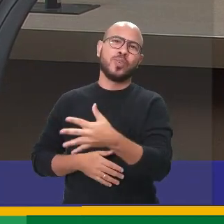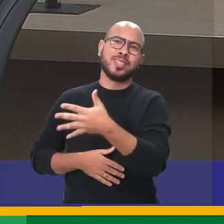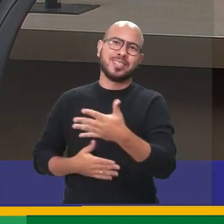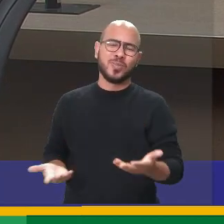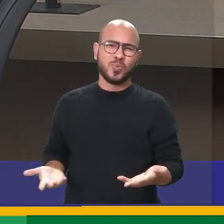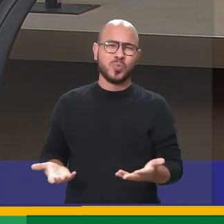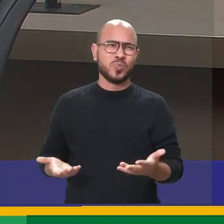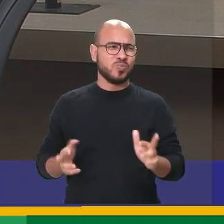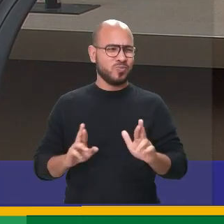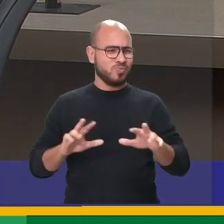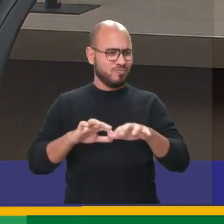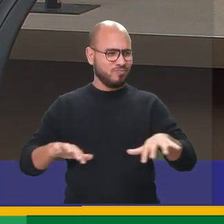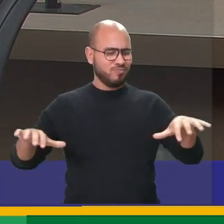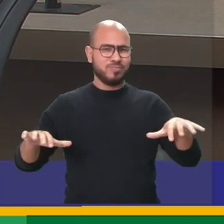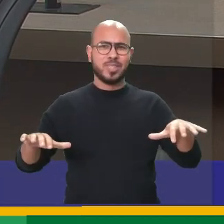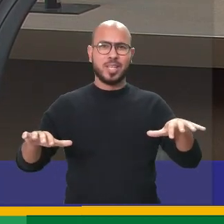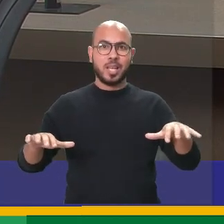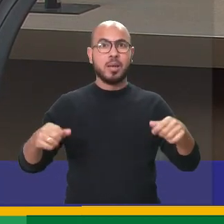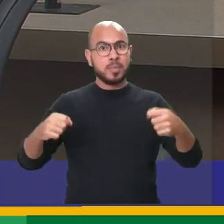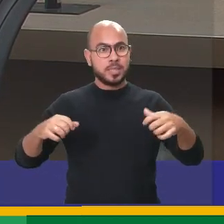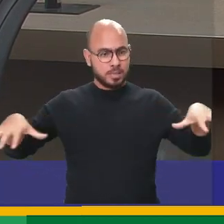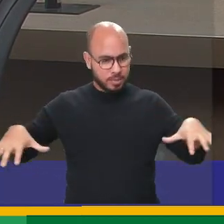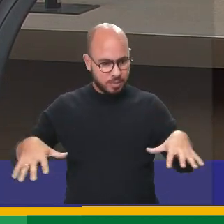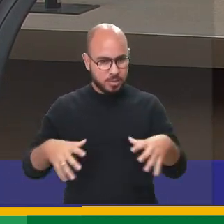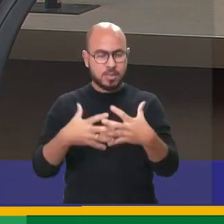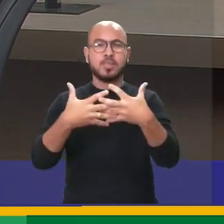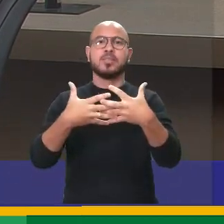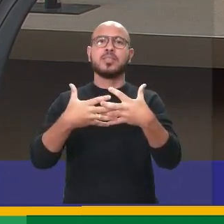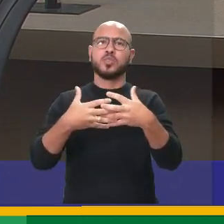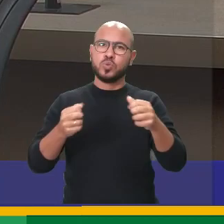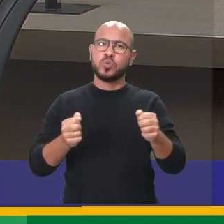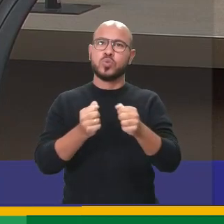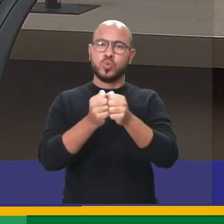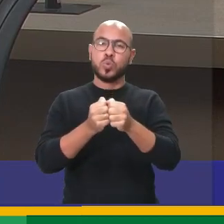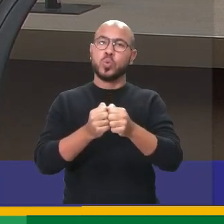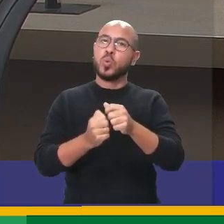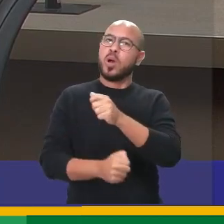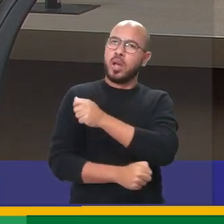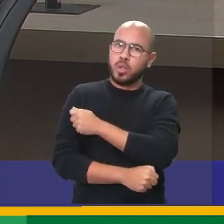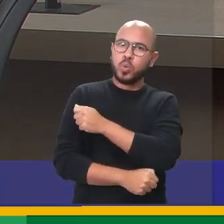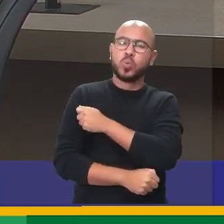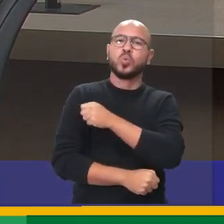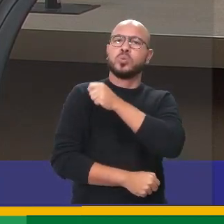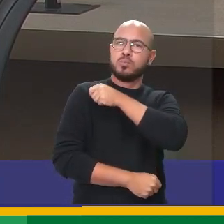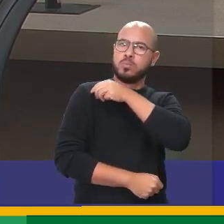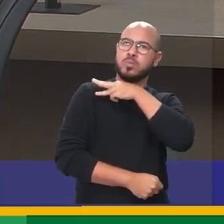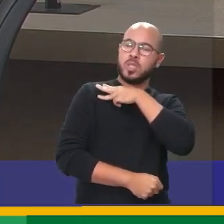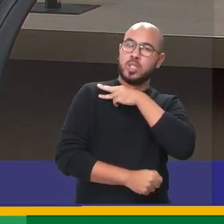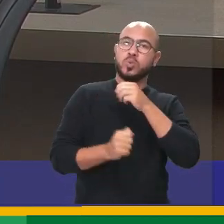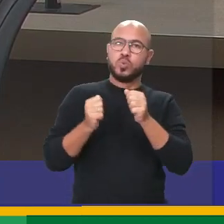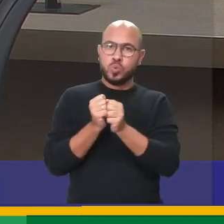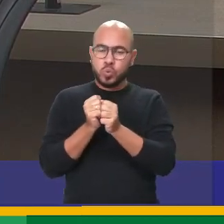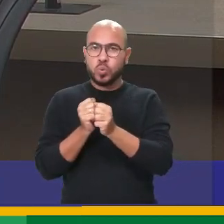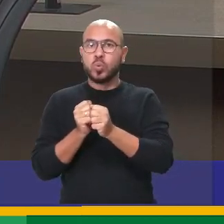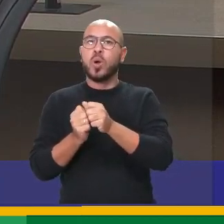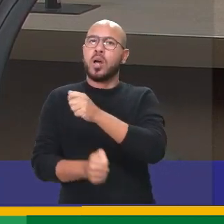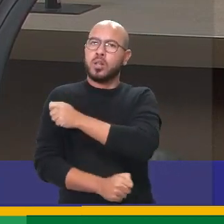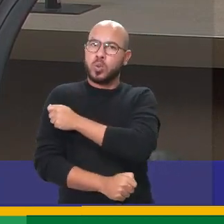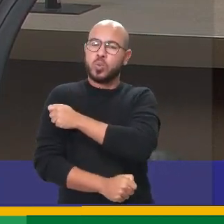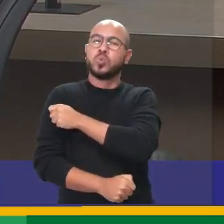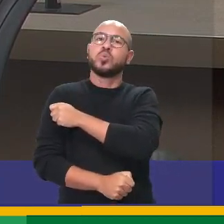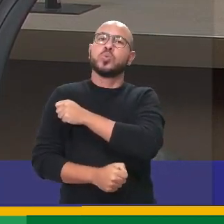aproxima Os estudantes do ensino médio com o ensino técnico e tecnológico ou infelizmente muitos